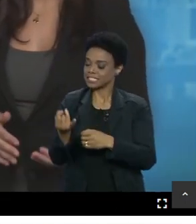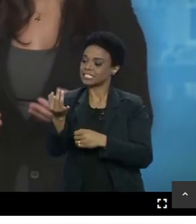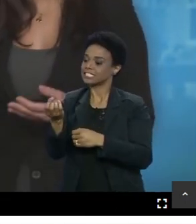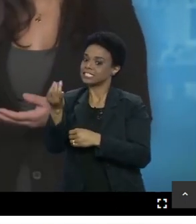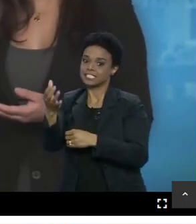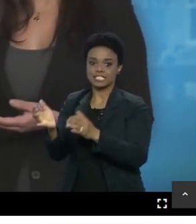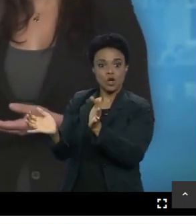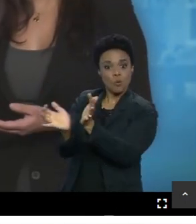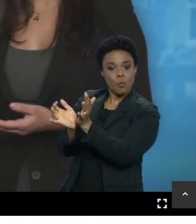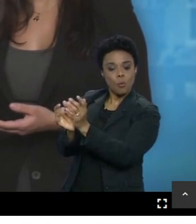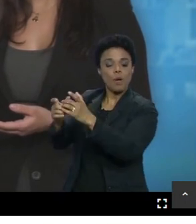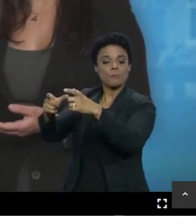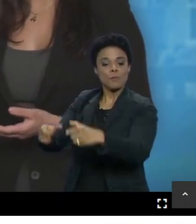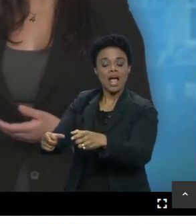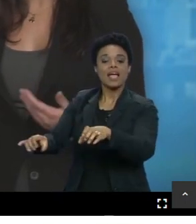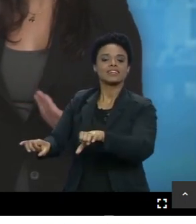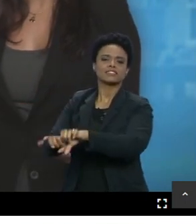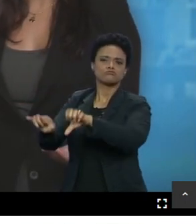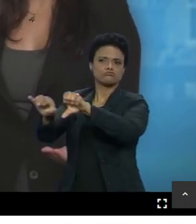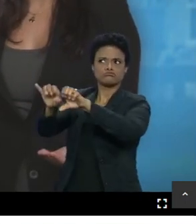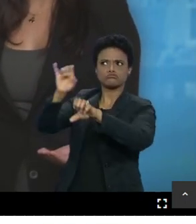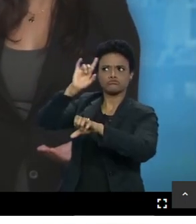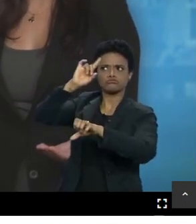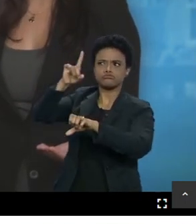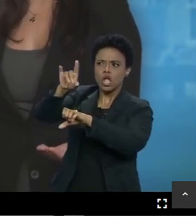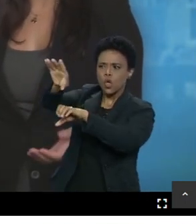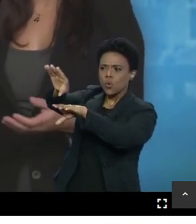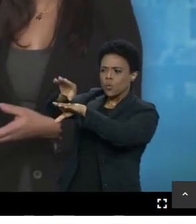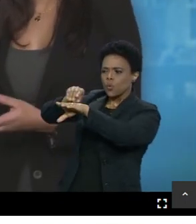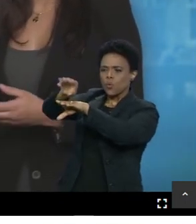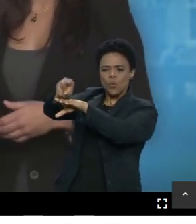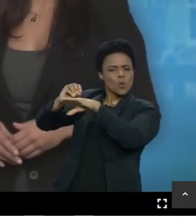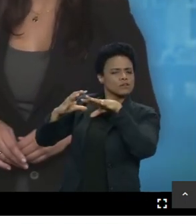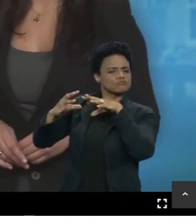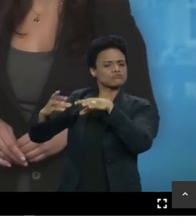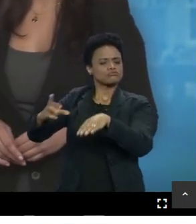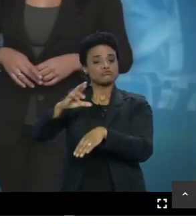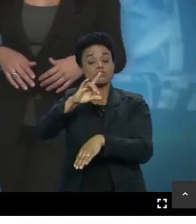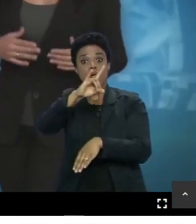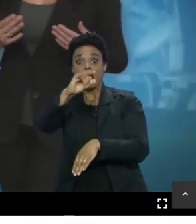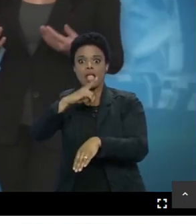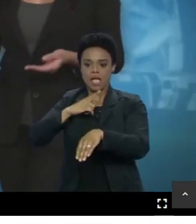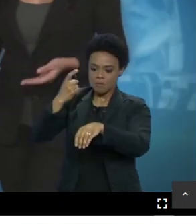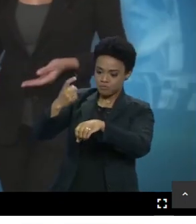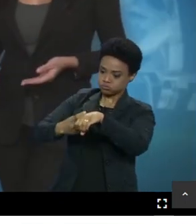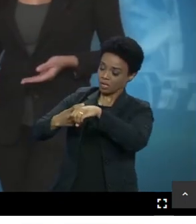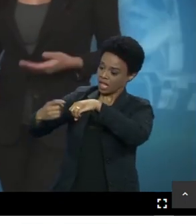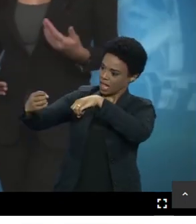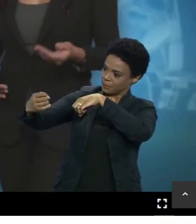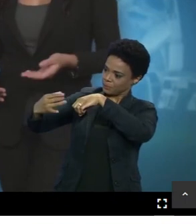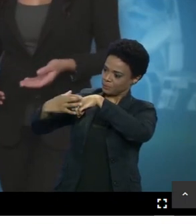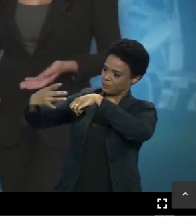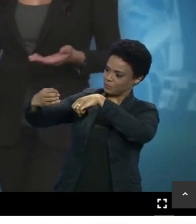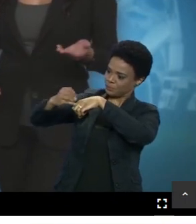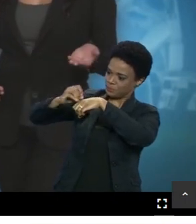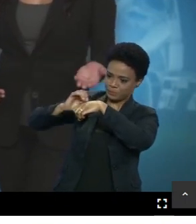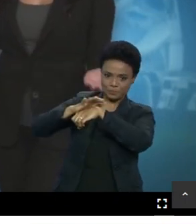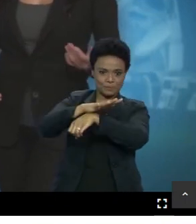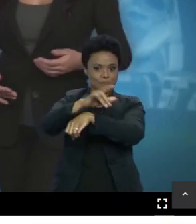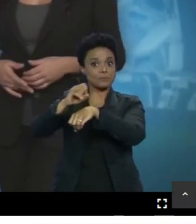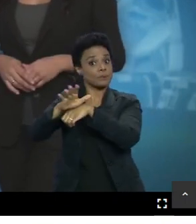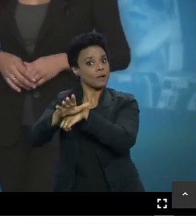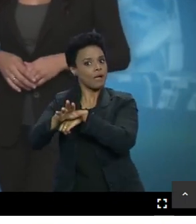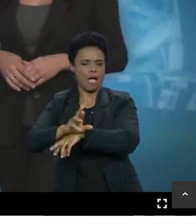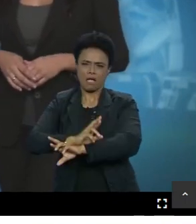negro, que é uma estrutura hipotética que absorve toda a radiação que incidir sobre ela. A transferência de calor entre fluidos a